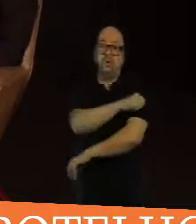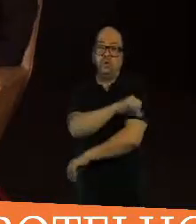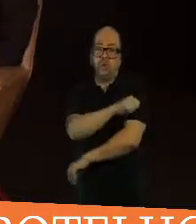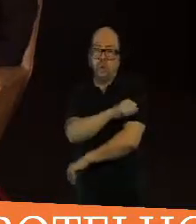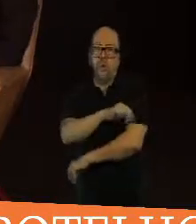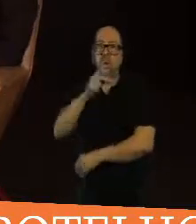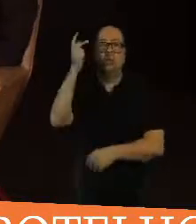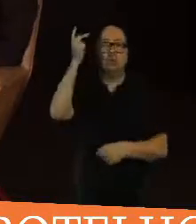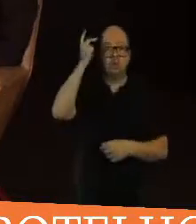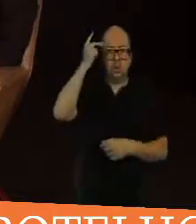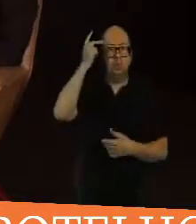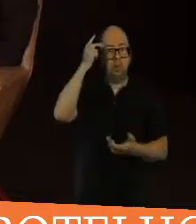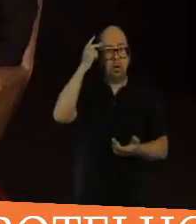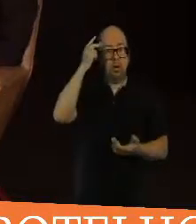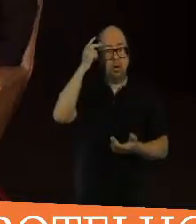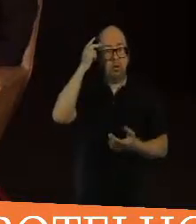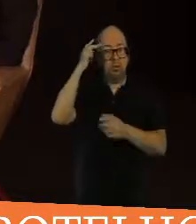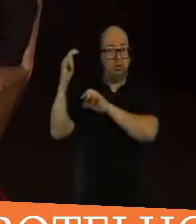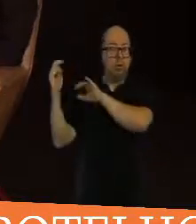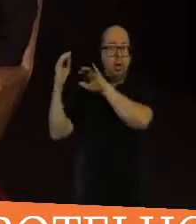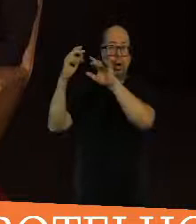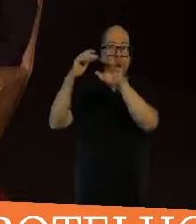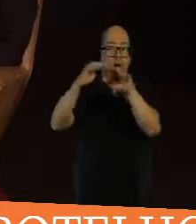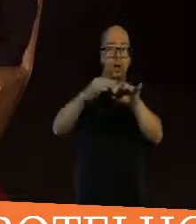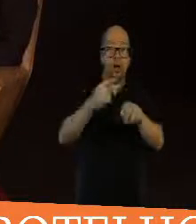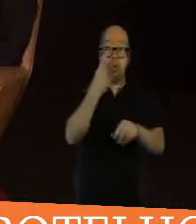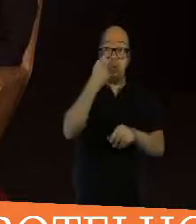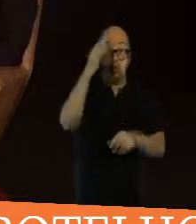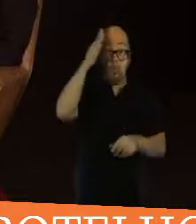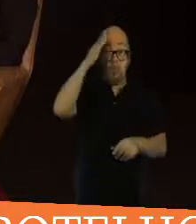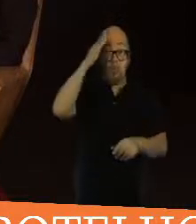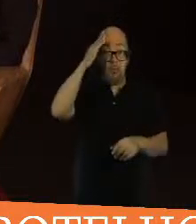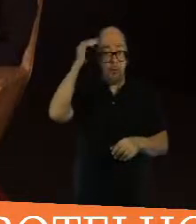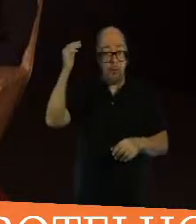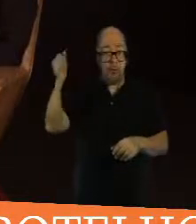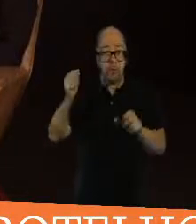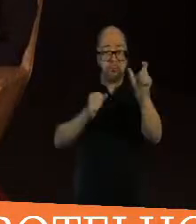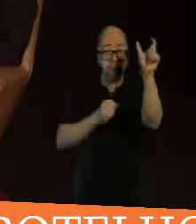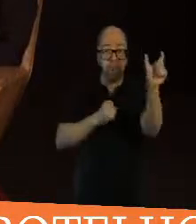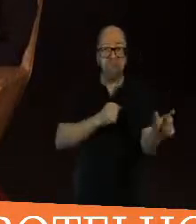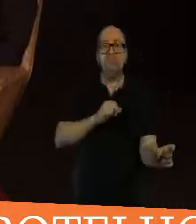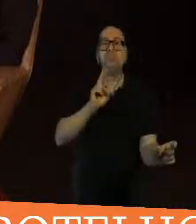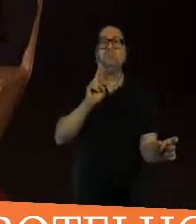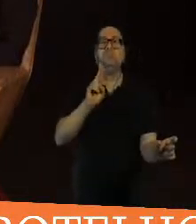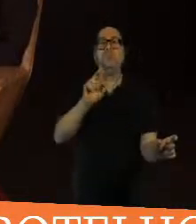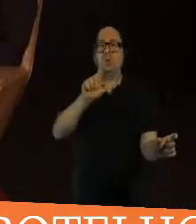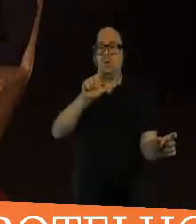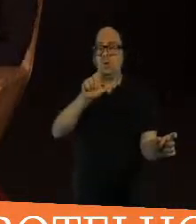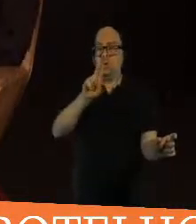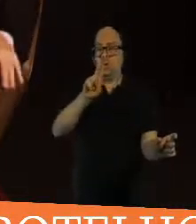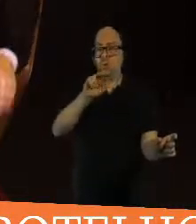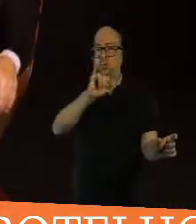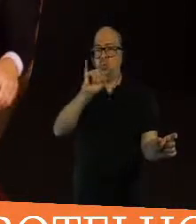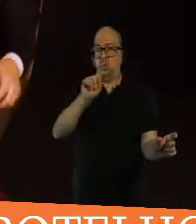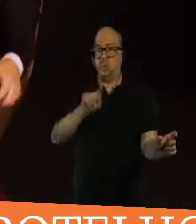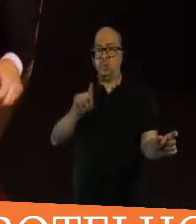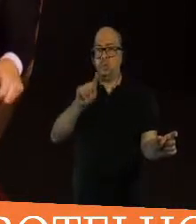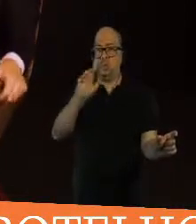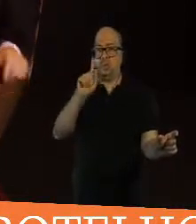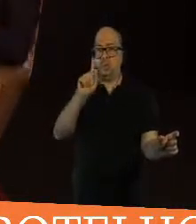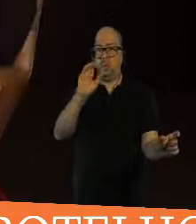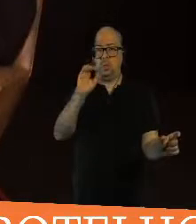uma figura bem, bem interessante, bem importante no cenário da nossa música popular brasileira, que é o Luiz Gonzaga.